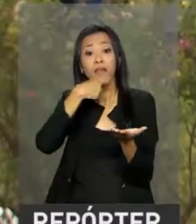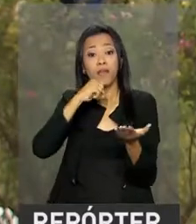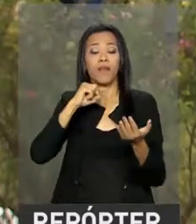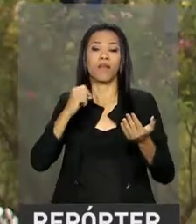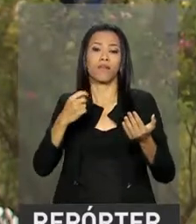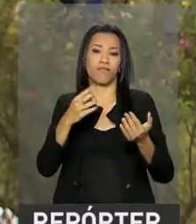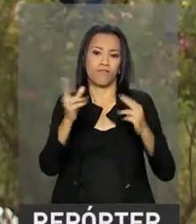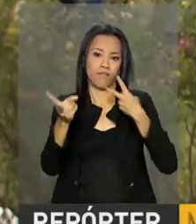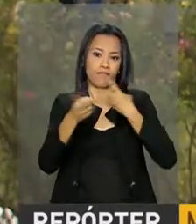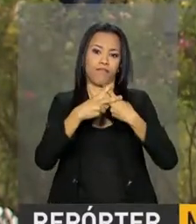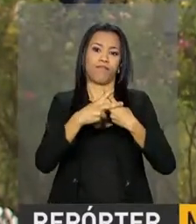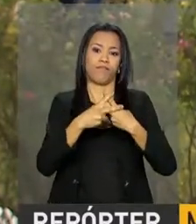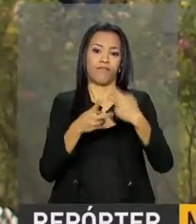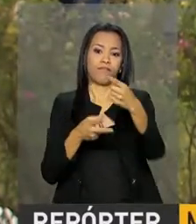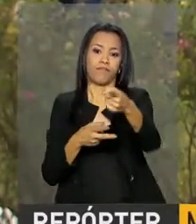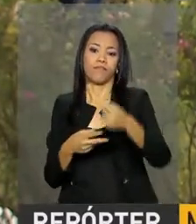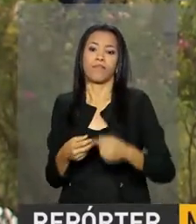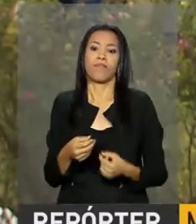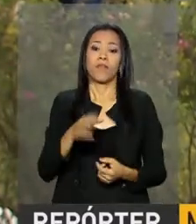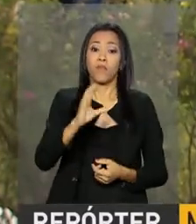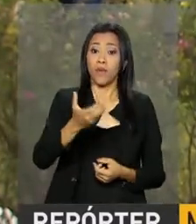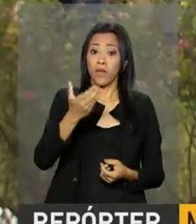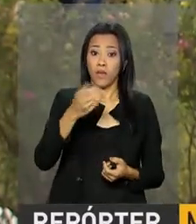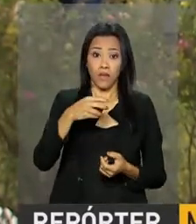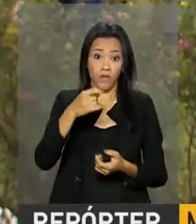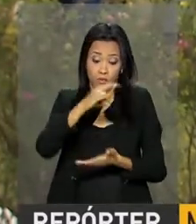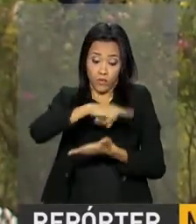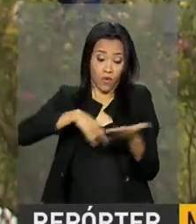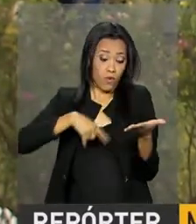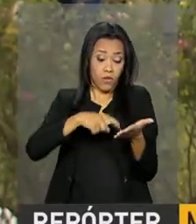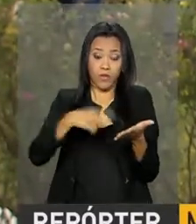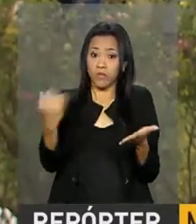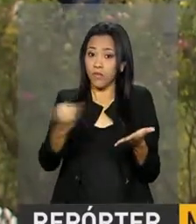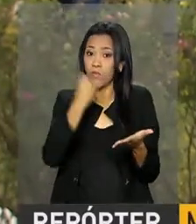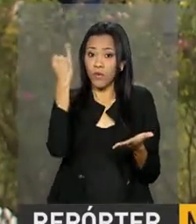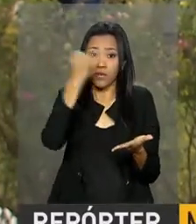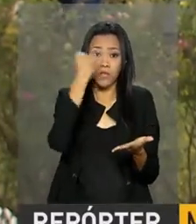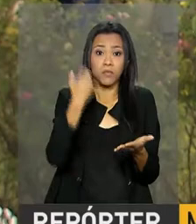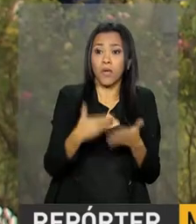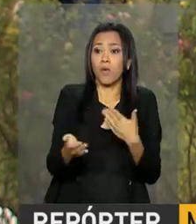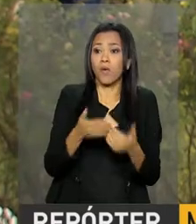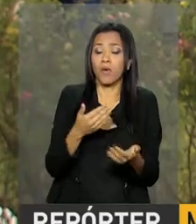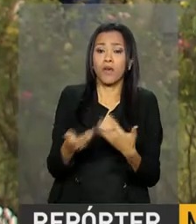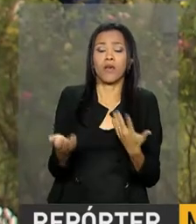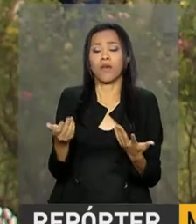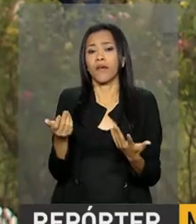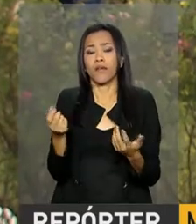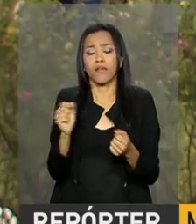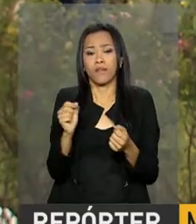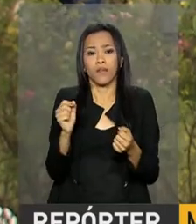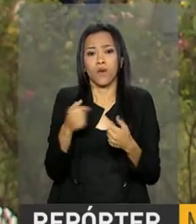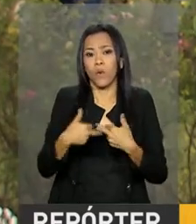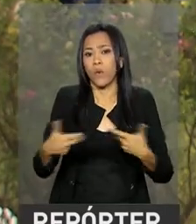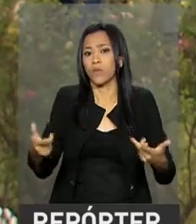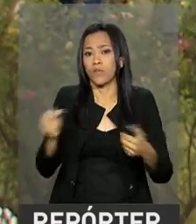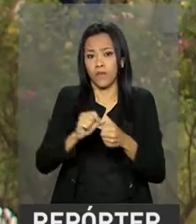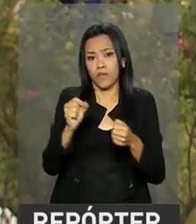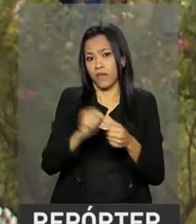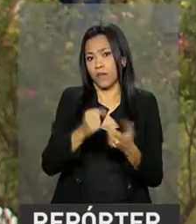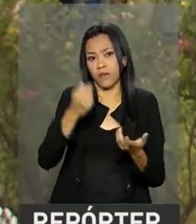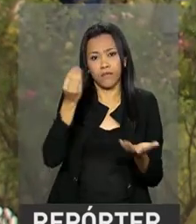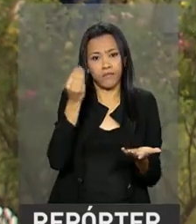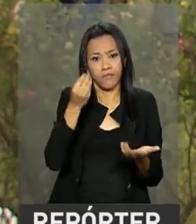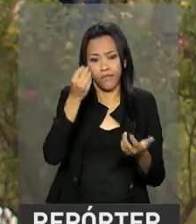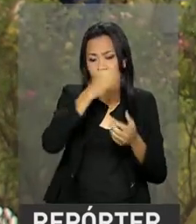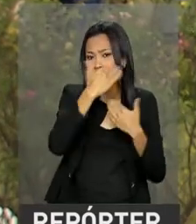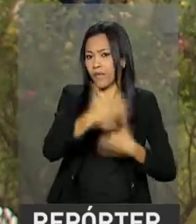um projeto que abre a cidadania, a documentação pessoal básica, ele é o primeiro passo para qualquer inclusão, para fazer um teste do Enem, para